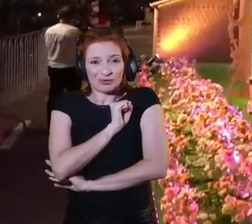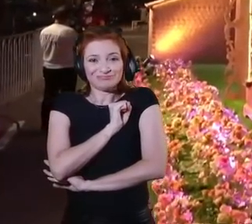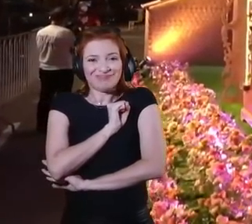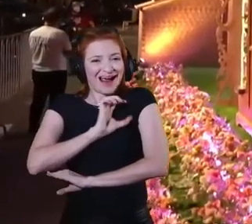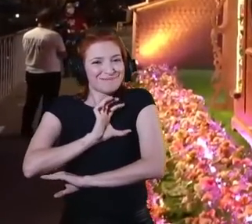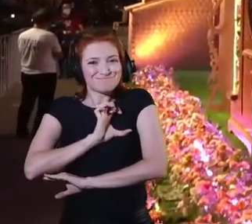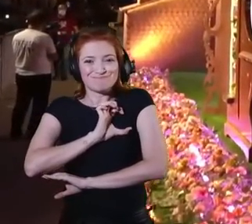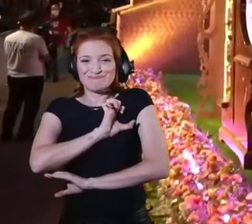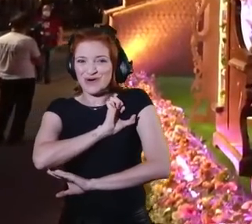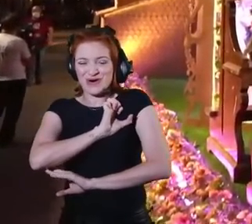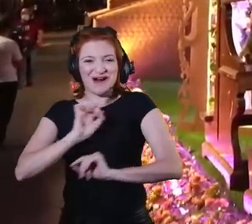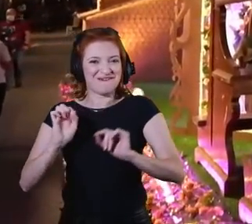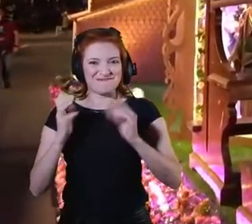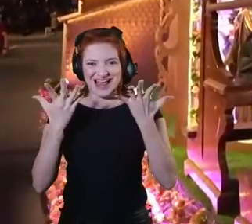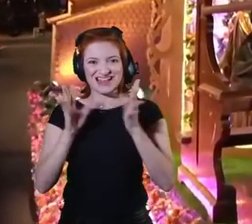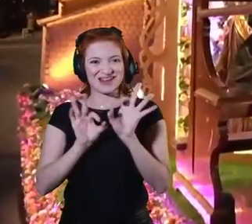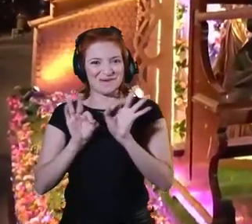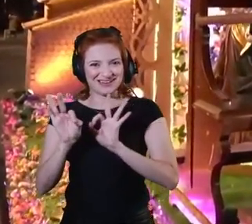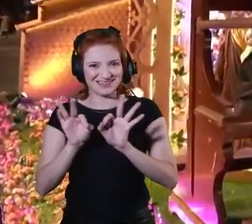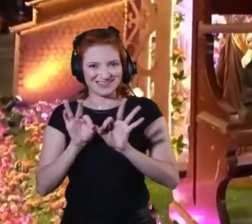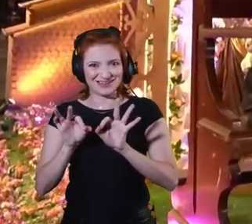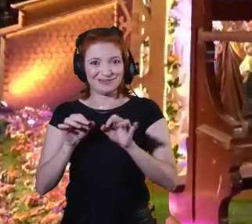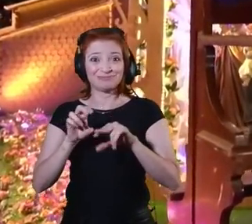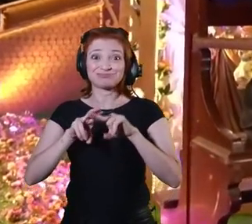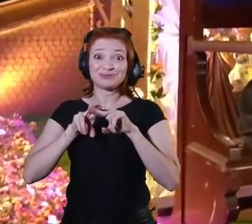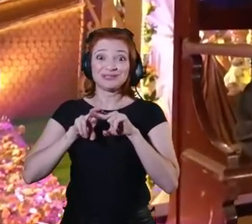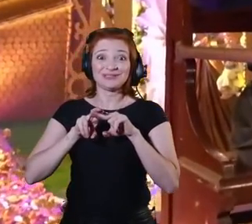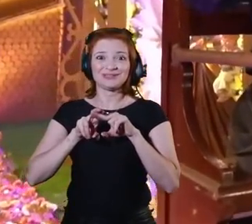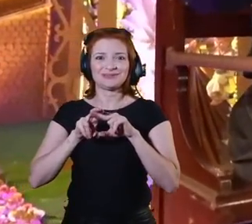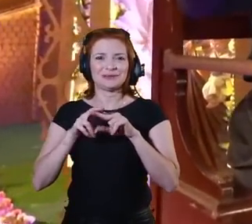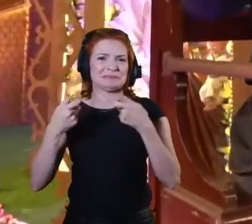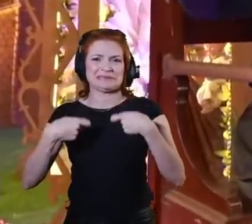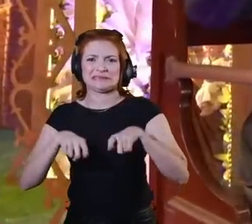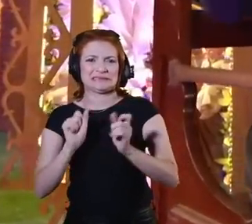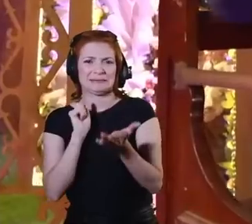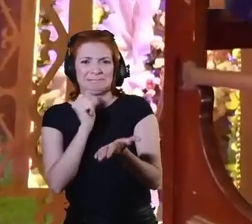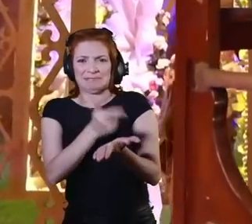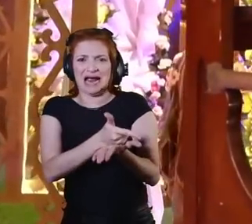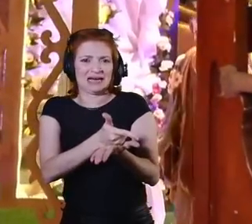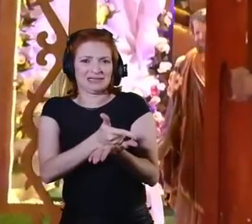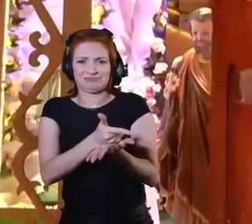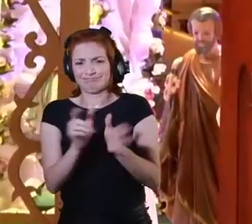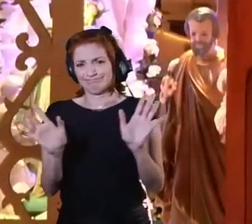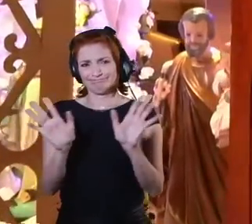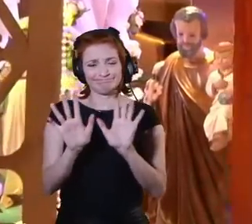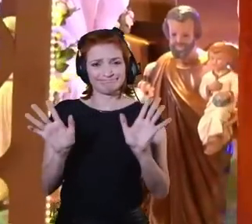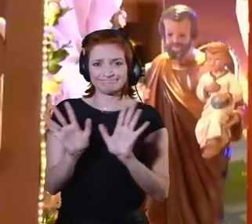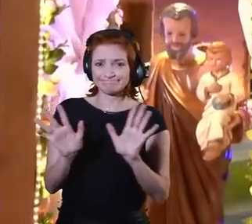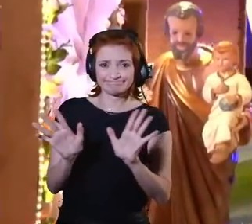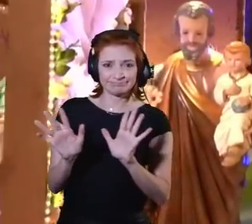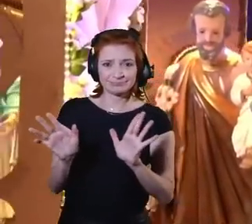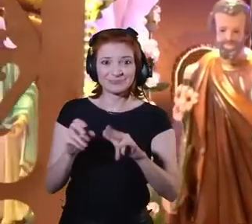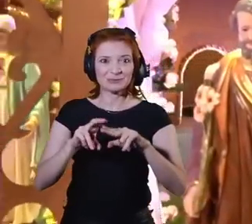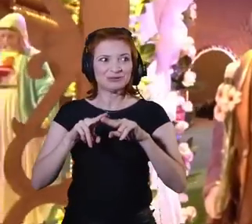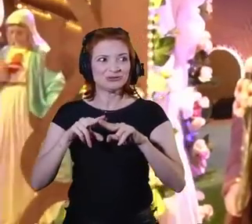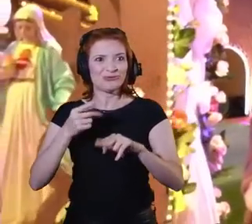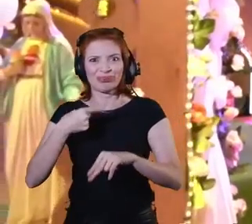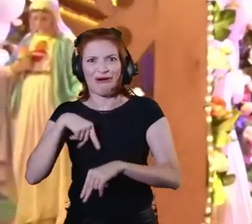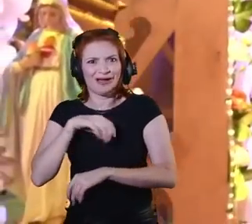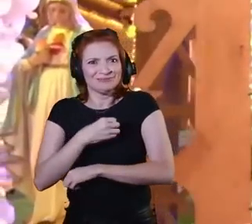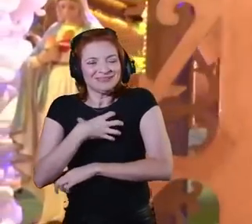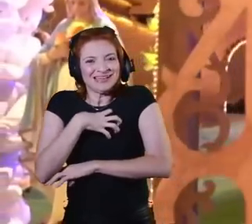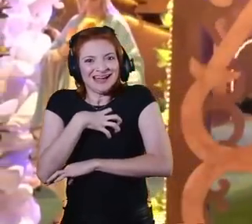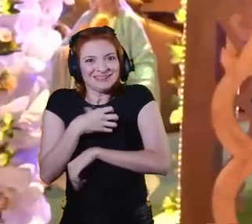né? Isso que faz com que não precisa ter pagamento para tal. E a emoção que a gente vive e o que a